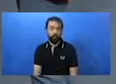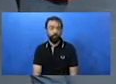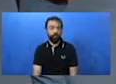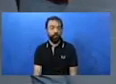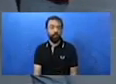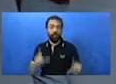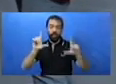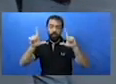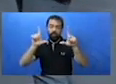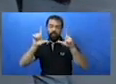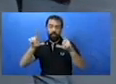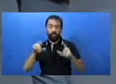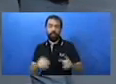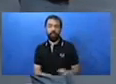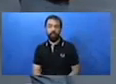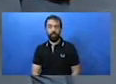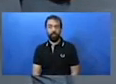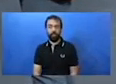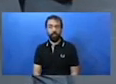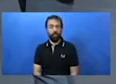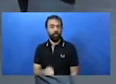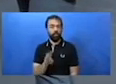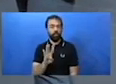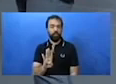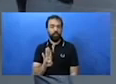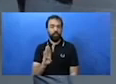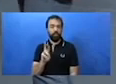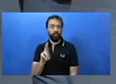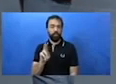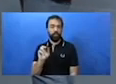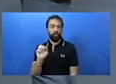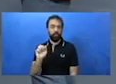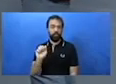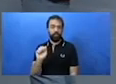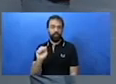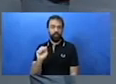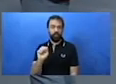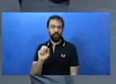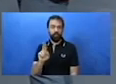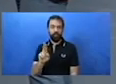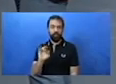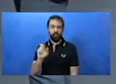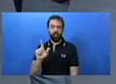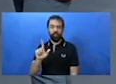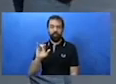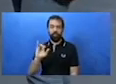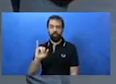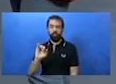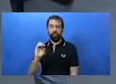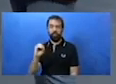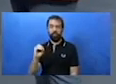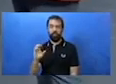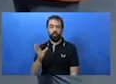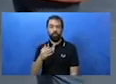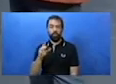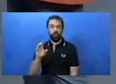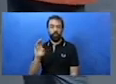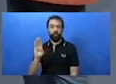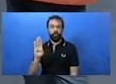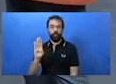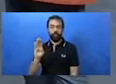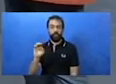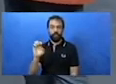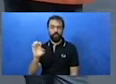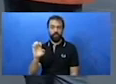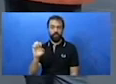televisão várias vezes. Ele é o Braulio Bessa, ele é um poeta, cordelista, declamador e palestrante brasileiro. Quem nunca